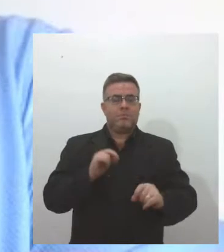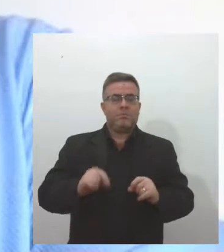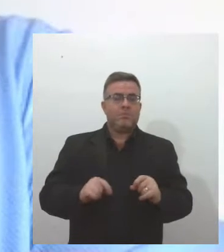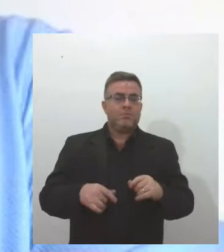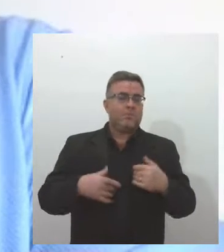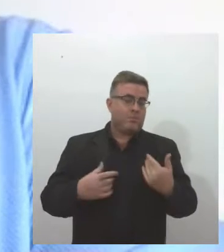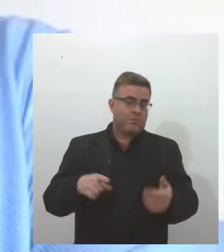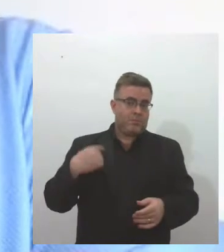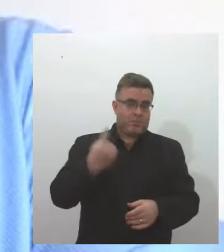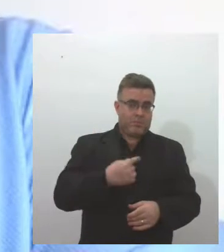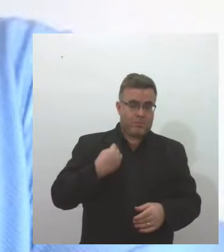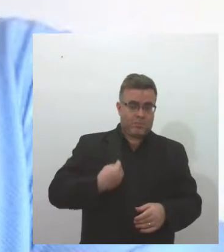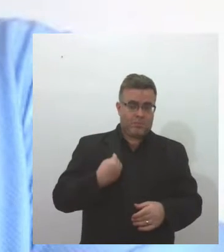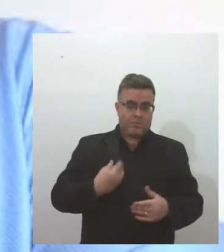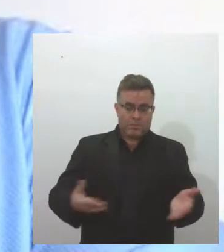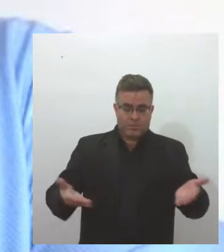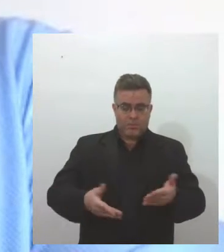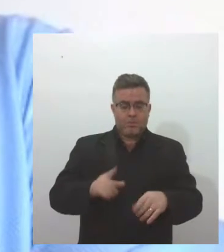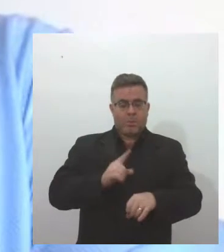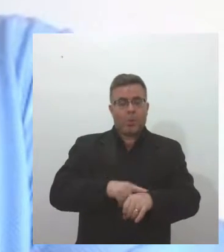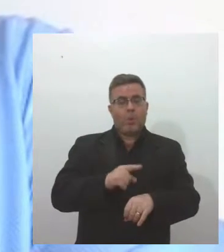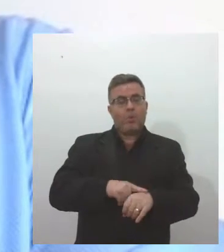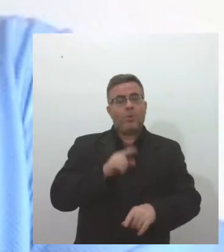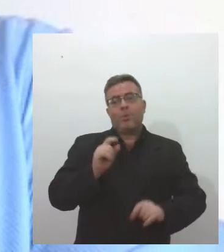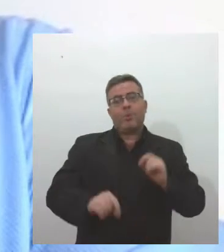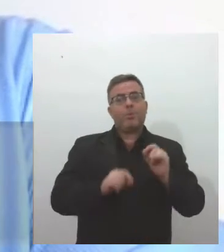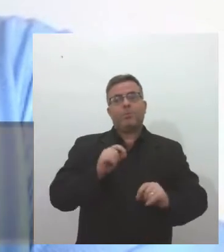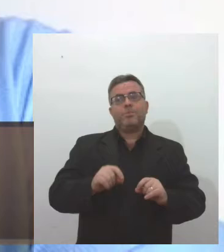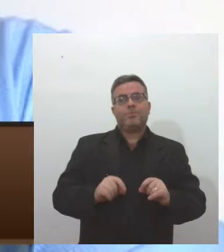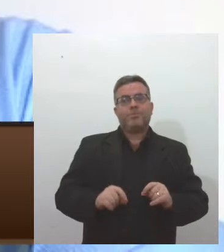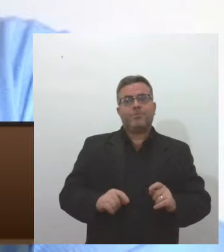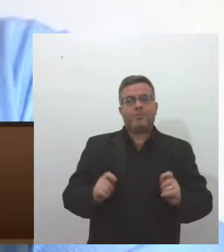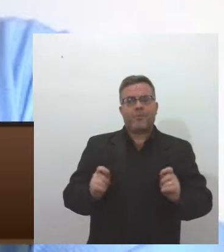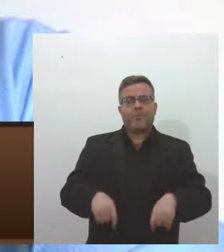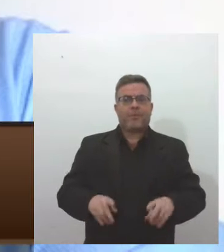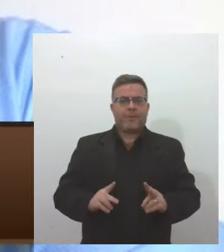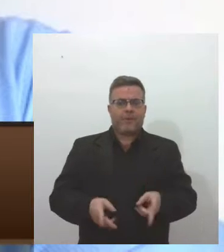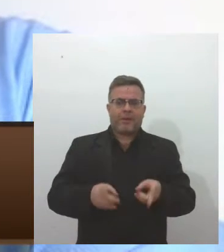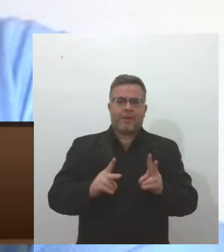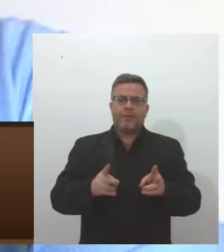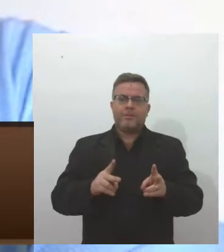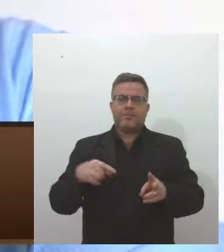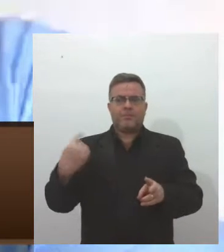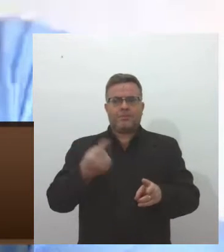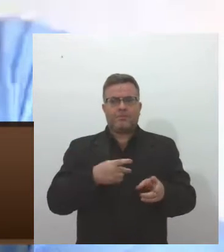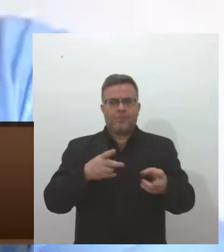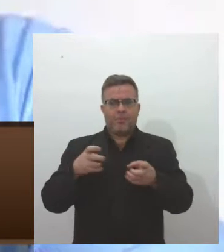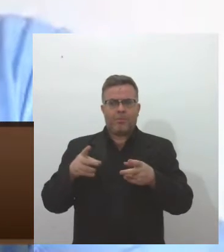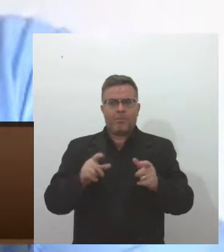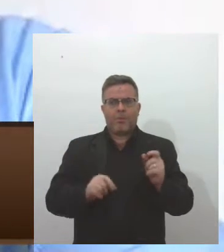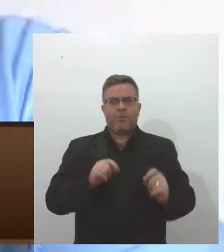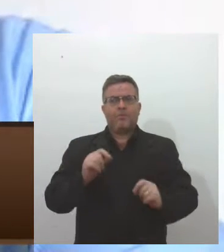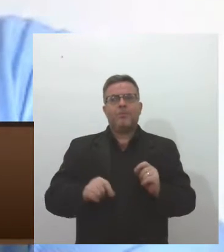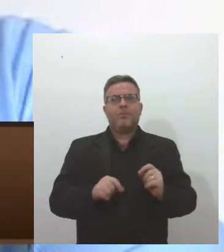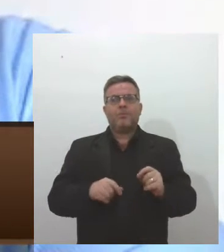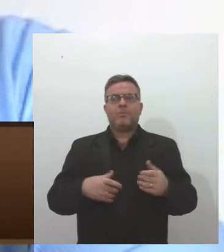um momento onde nós estamos vendo a diminuição